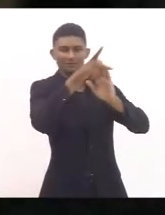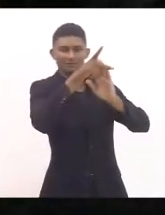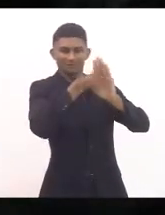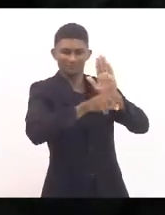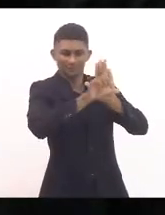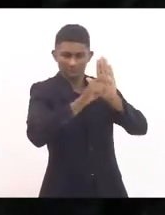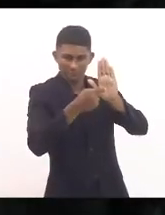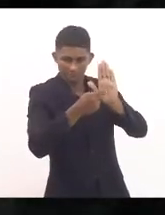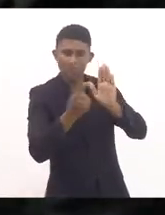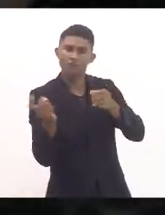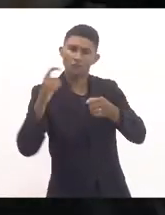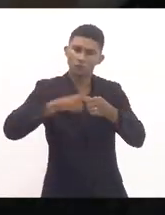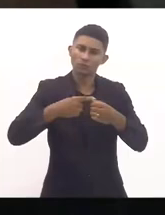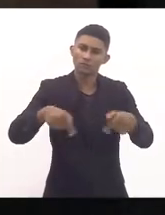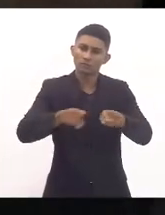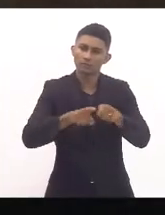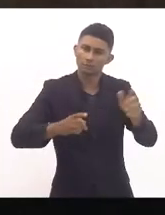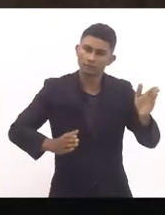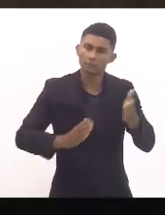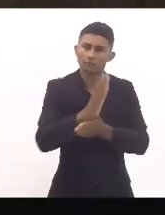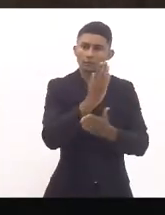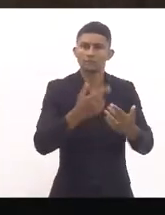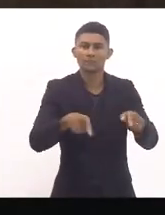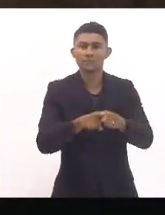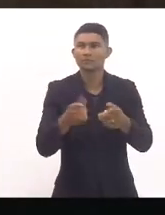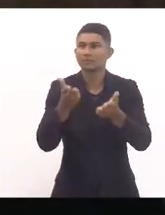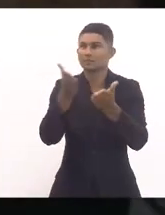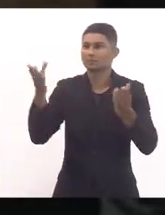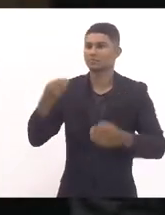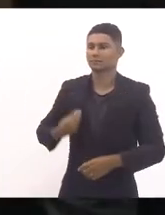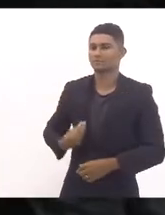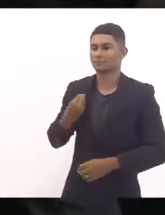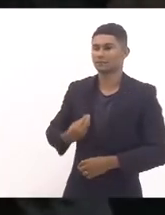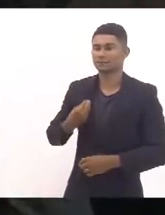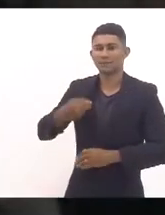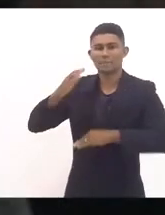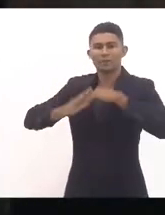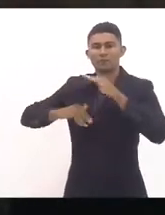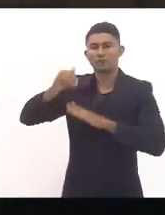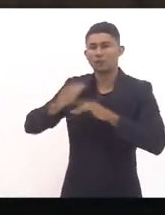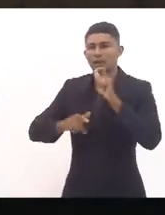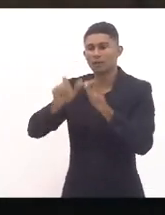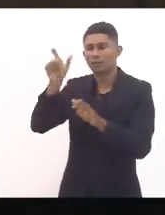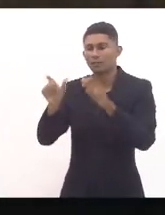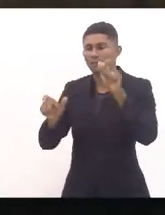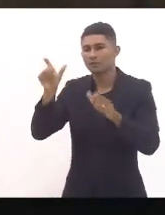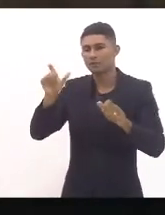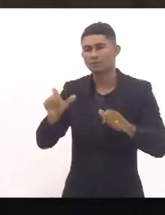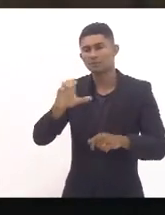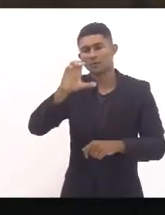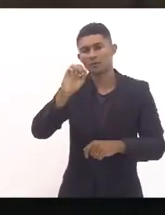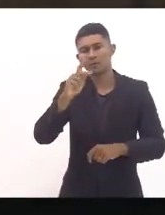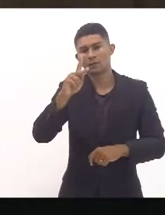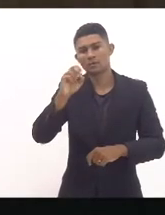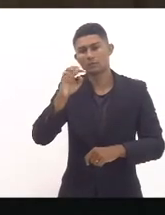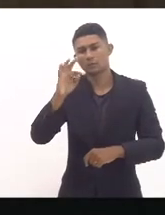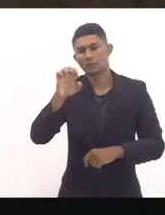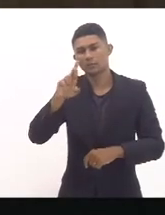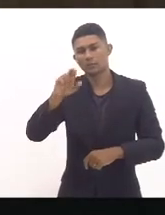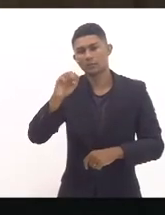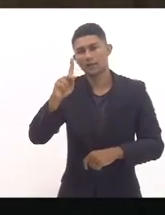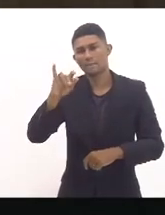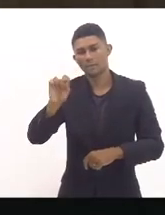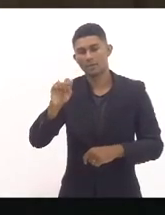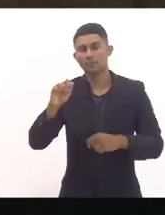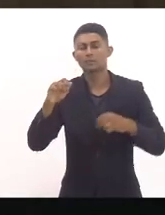sido aprovado. Agradecer a presença dos profissionais da capoterapia. Esse projeto de exercício